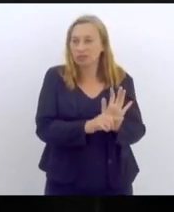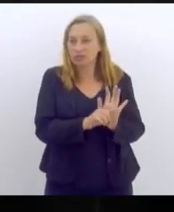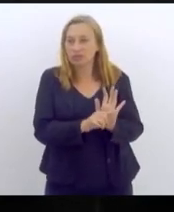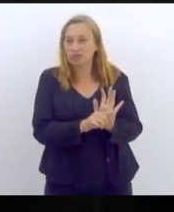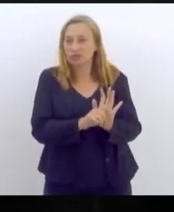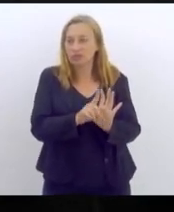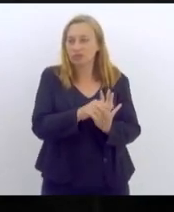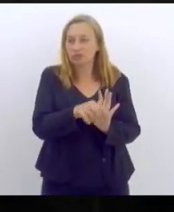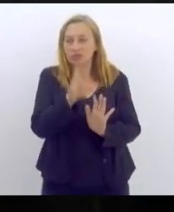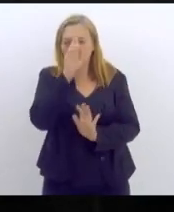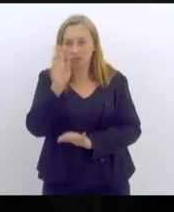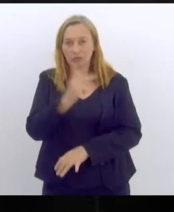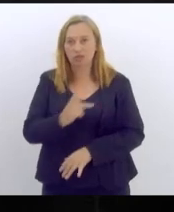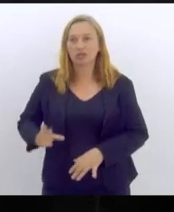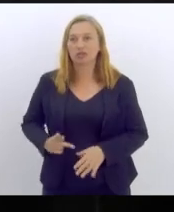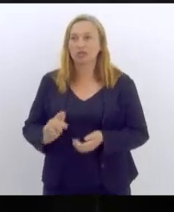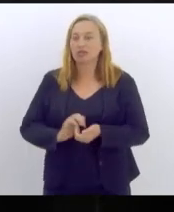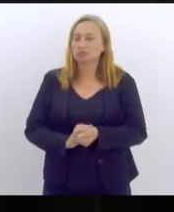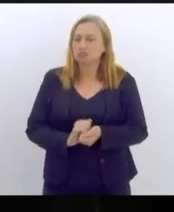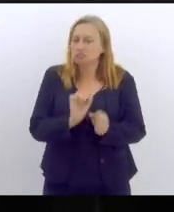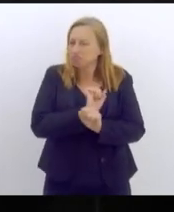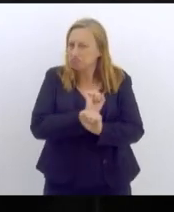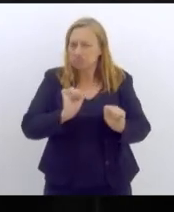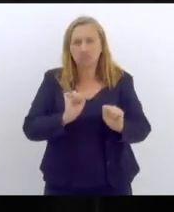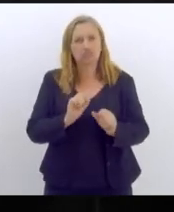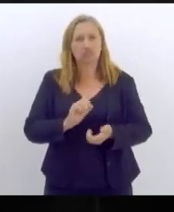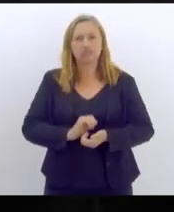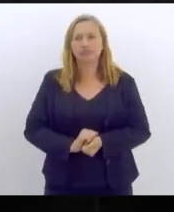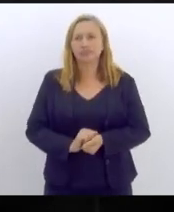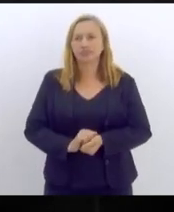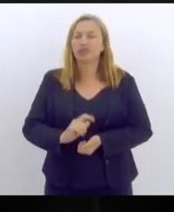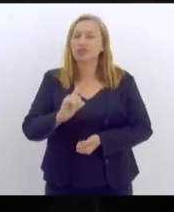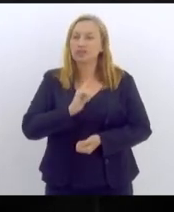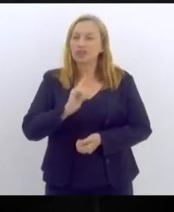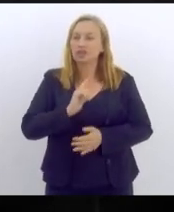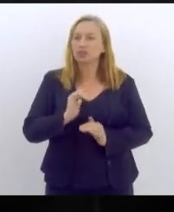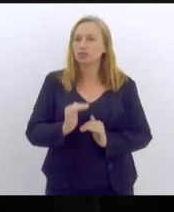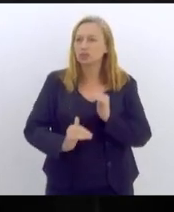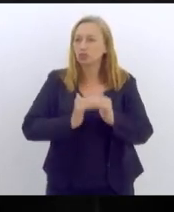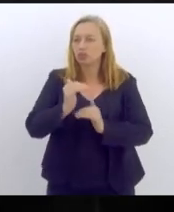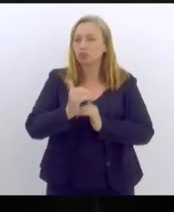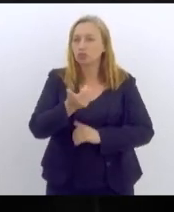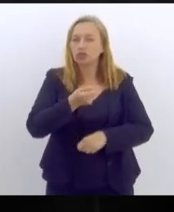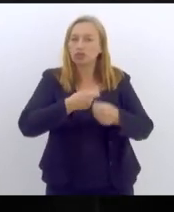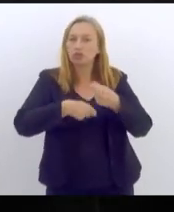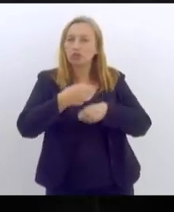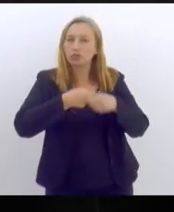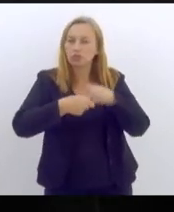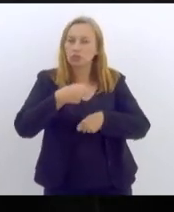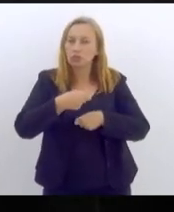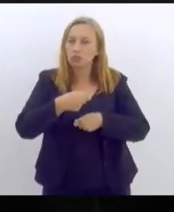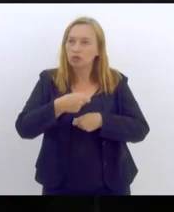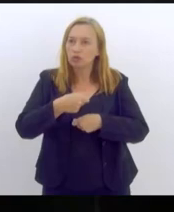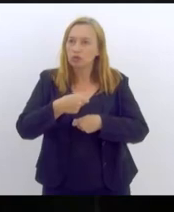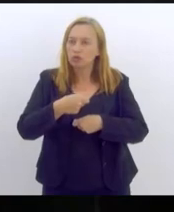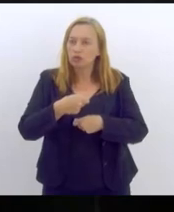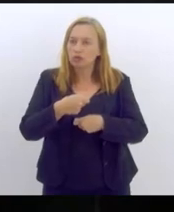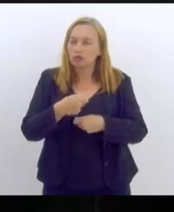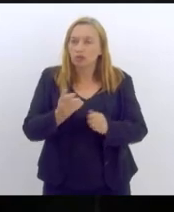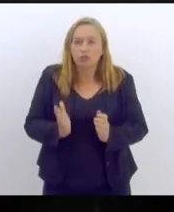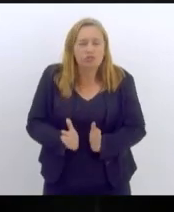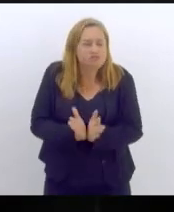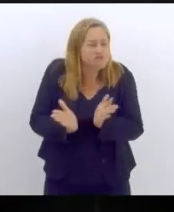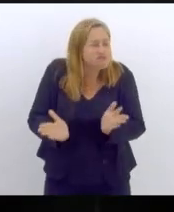excluídos, senhora presidente. Não é possível termos desenvolvimento econômico com o grau de